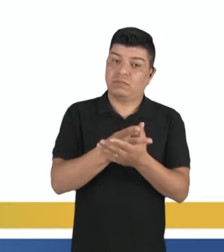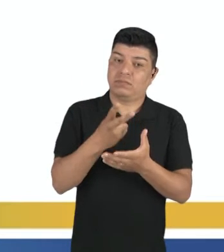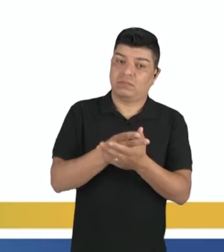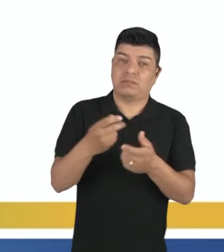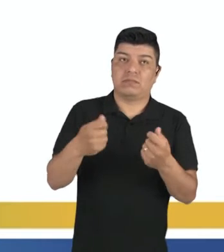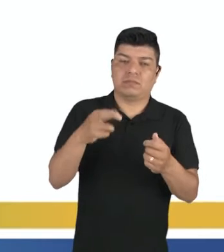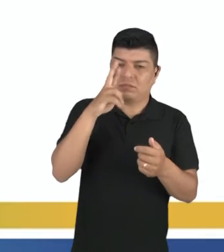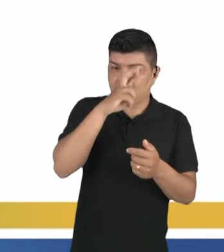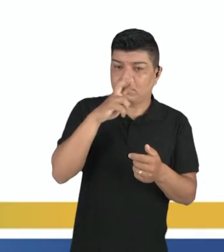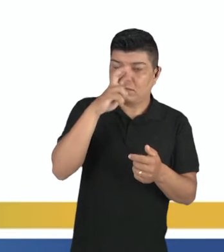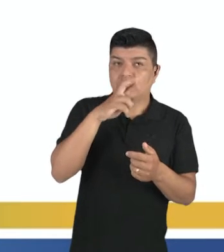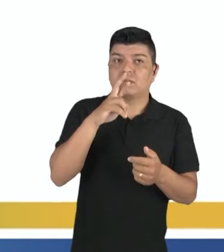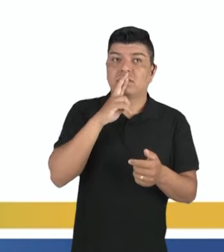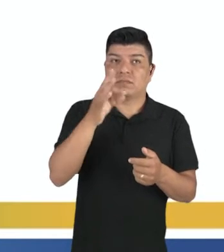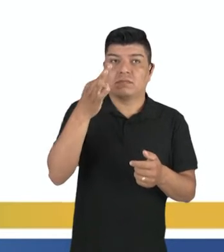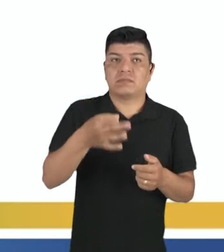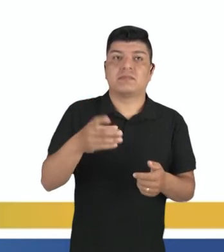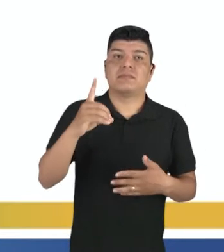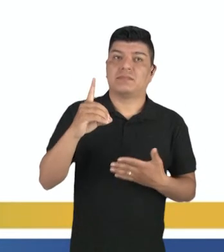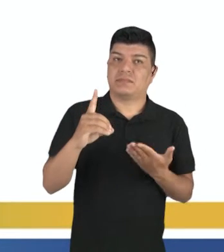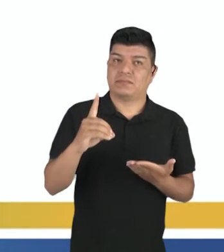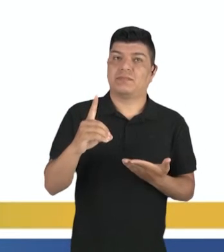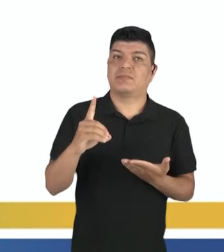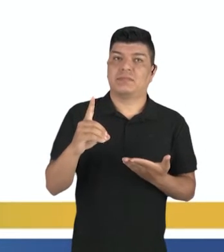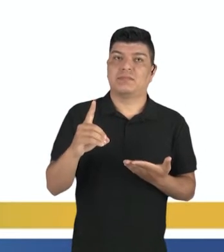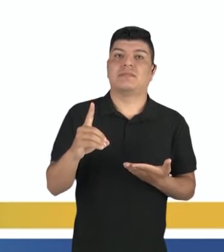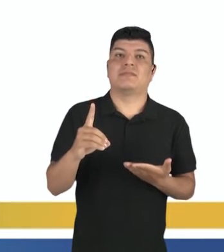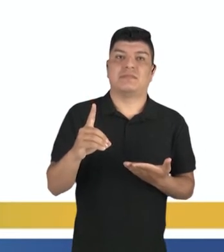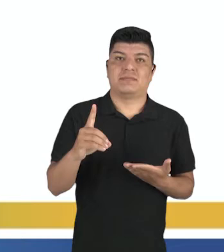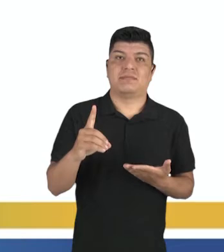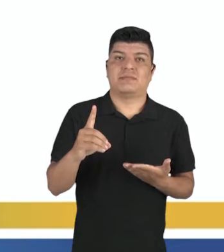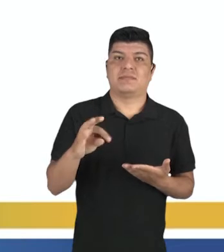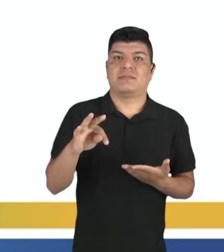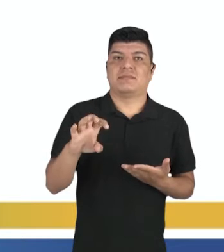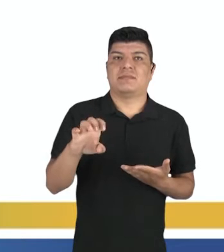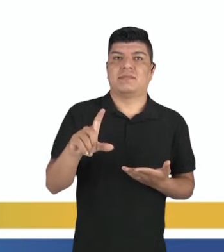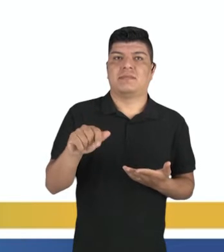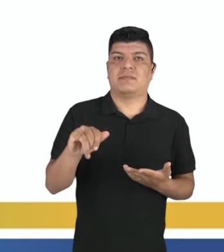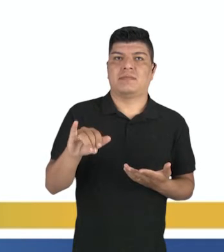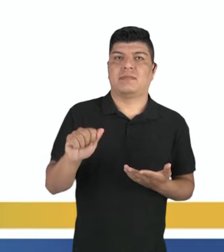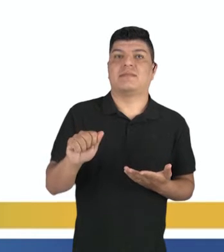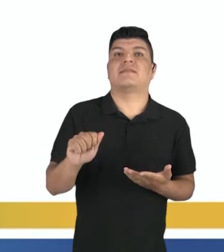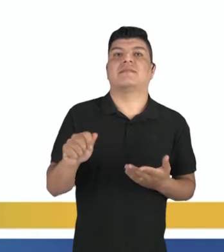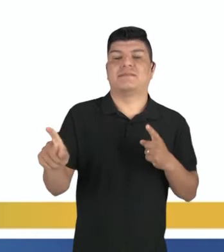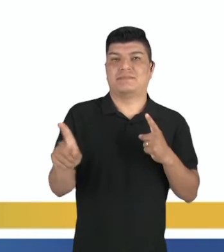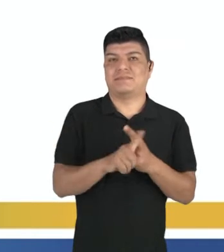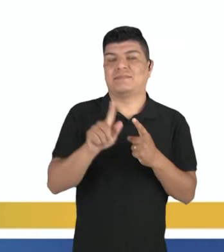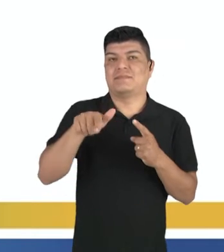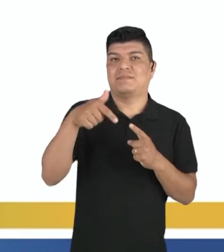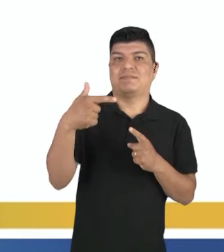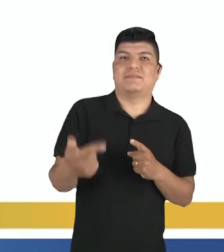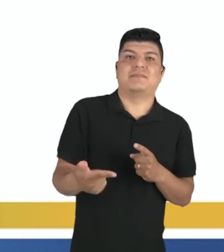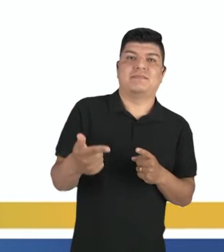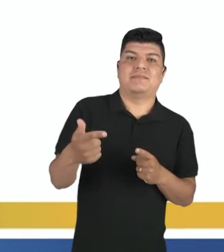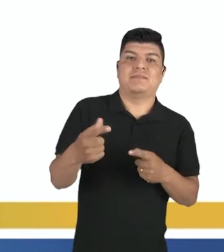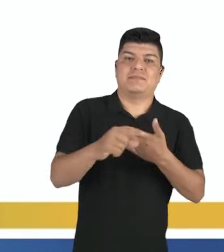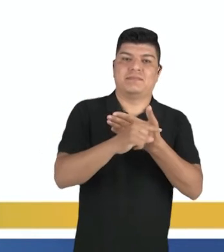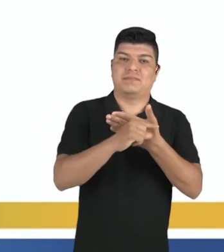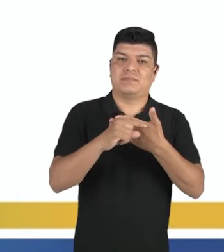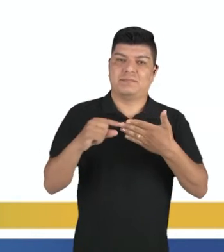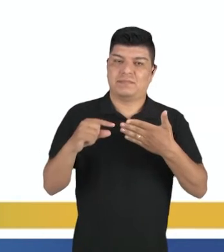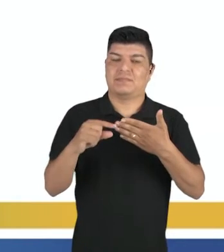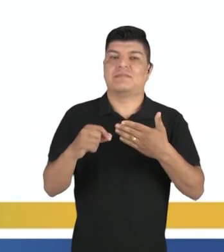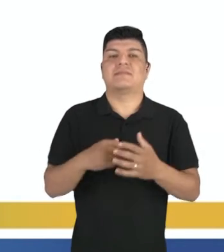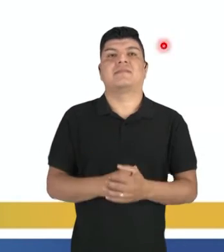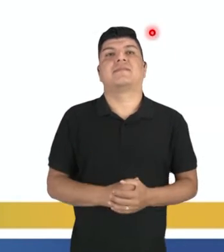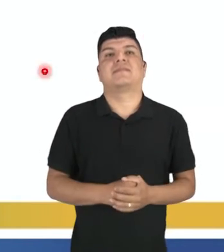resposta adequada seria a letra D. Tê-la-ia encontrado em algum outro autor?